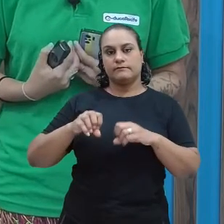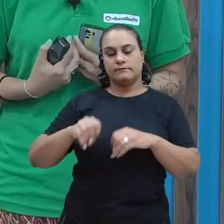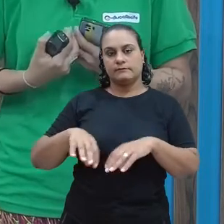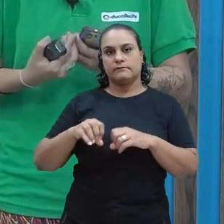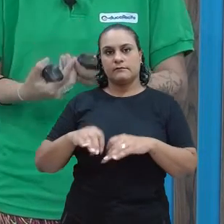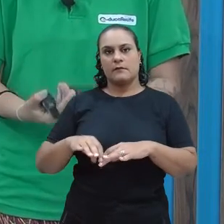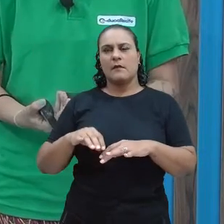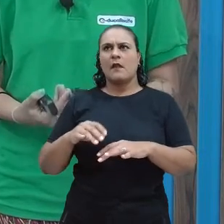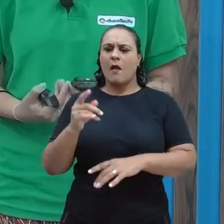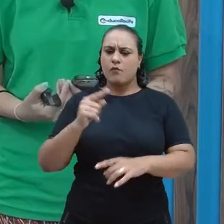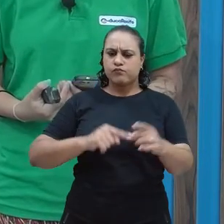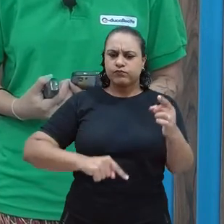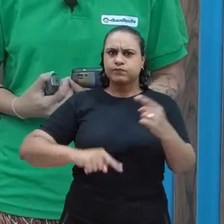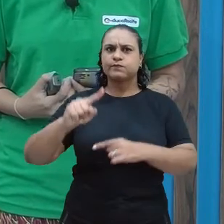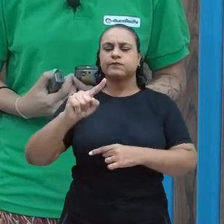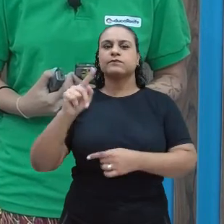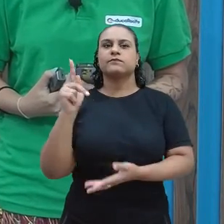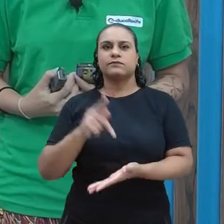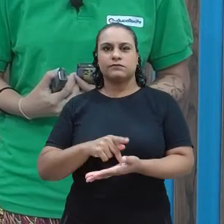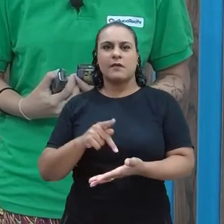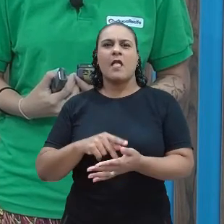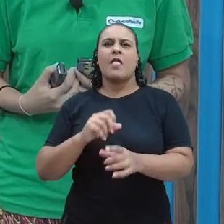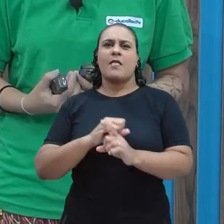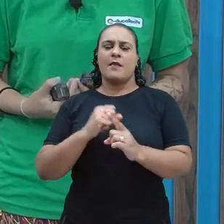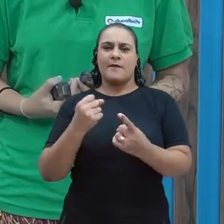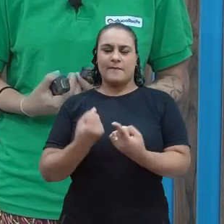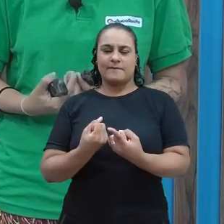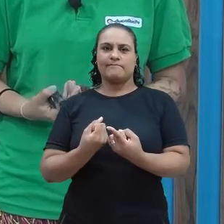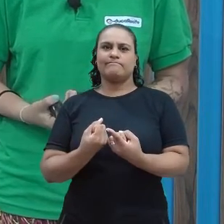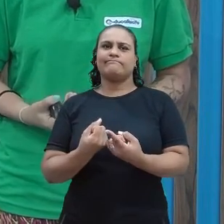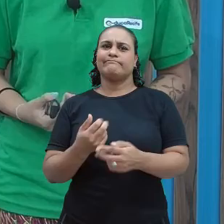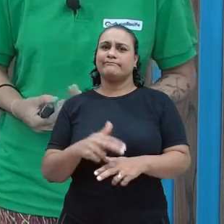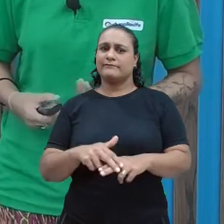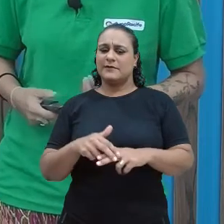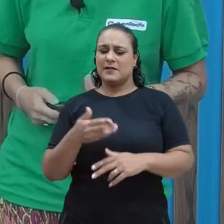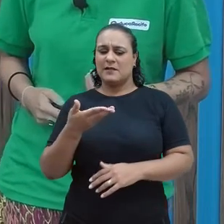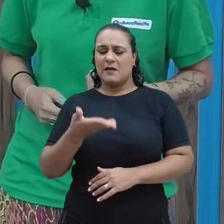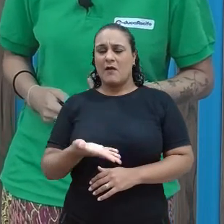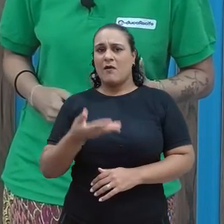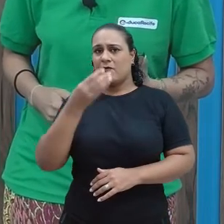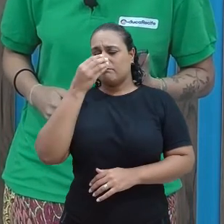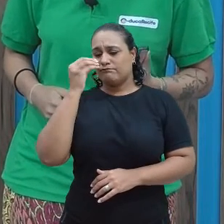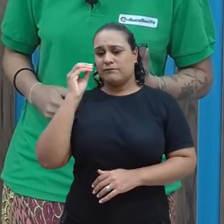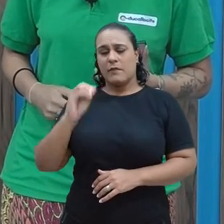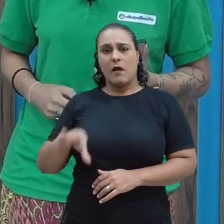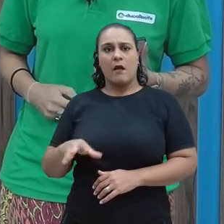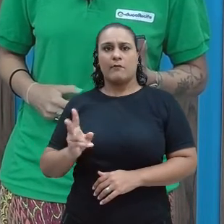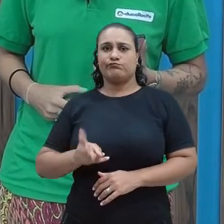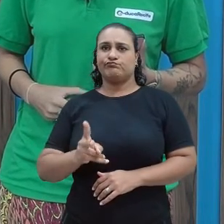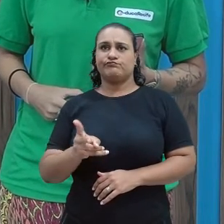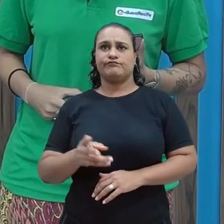a evoluir, né, socialmente, senão elas ficarão marginalizadas.